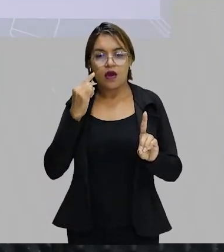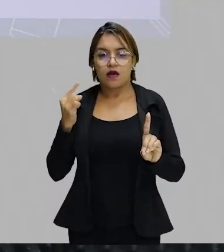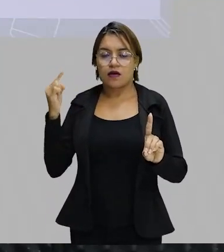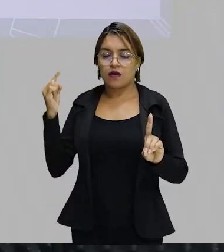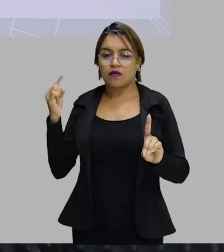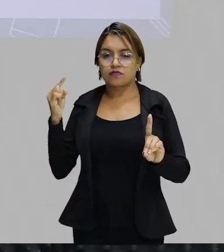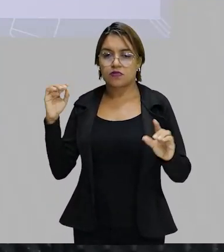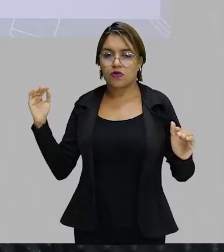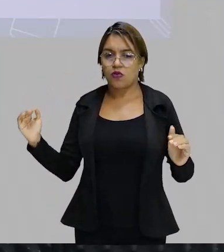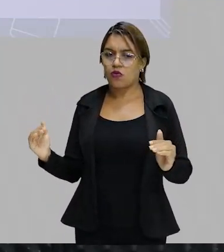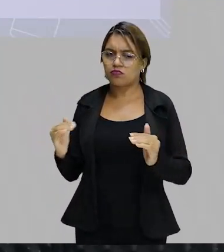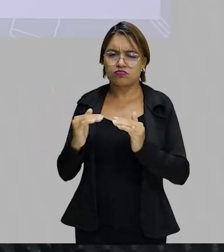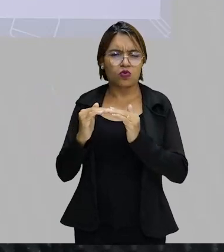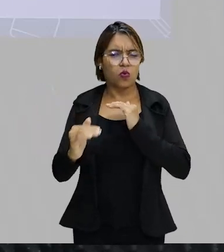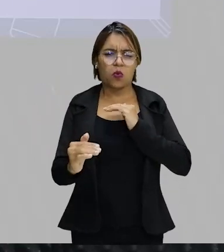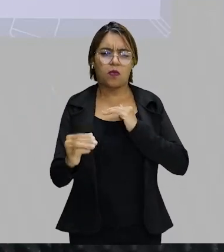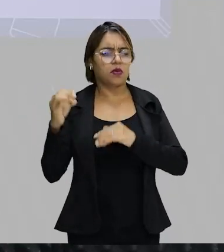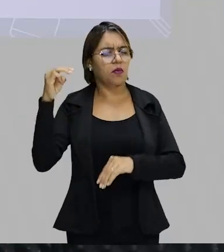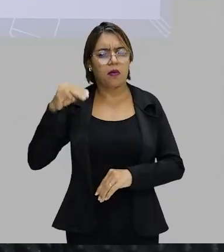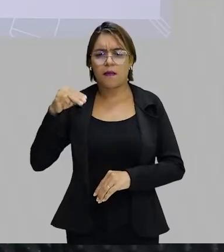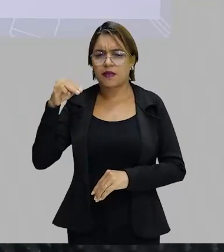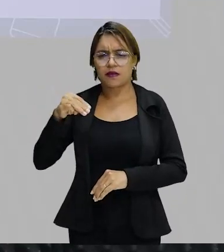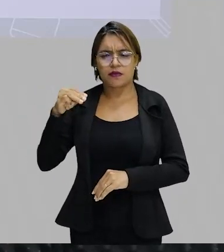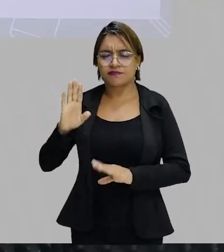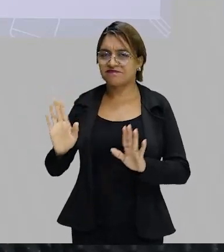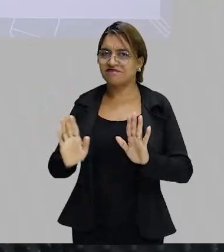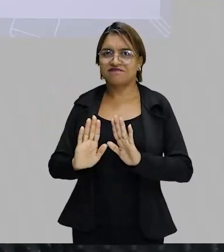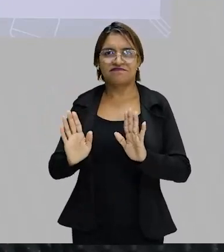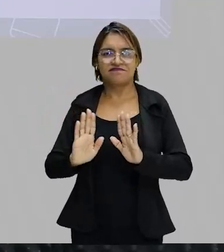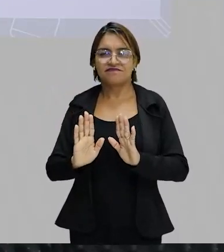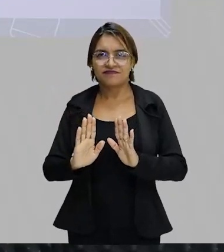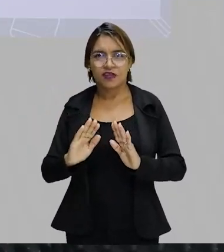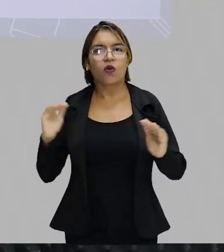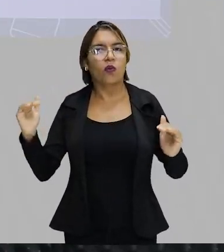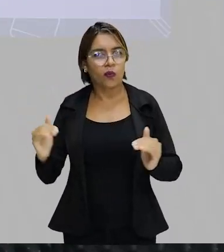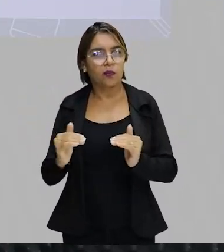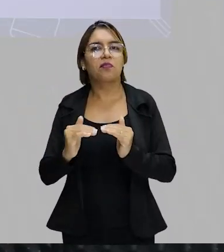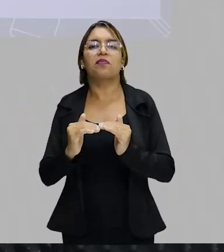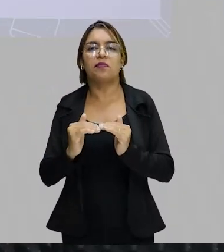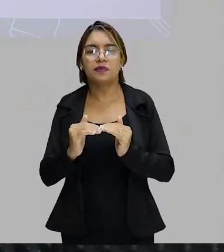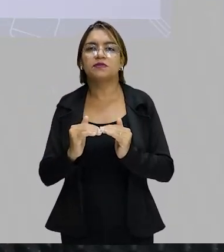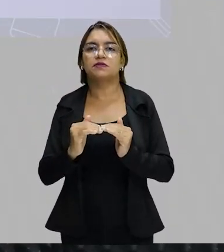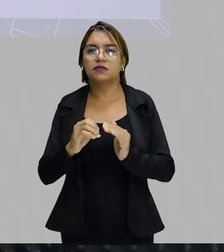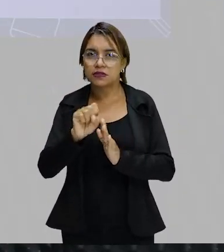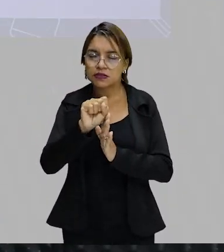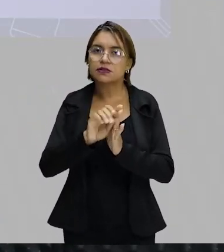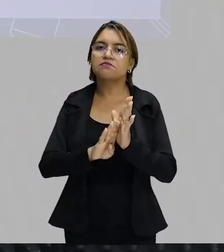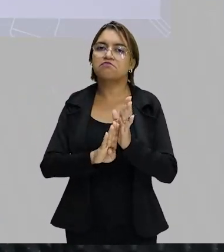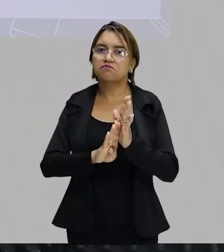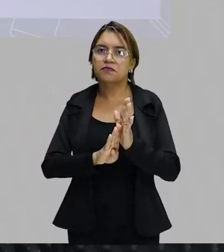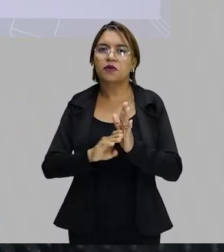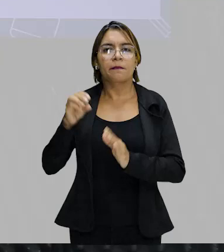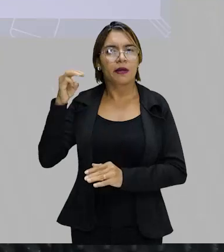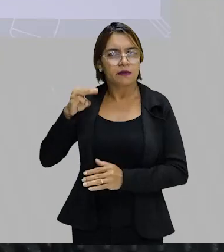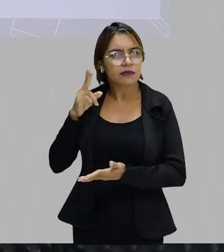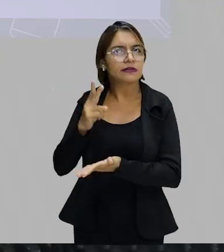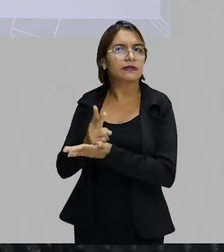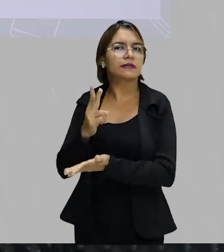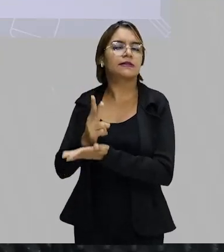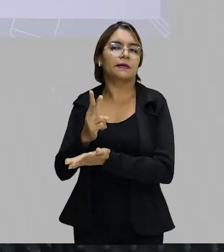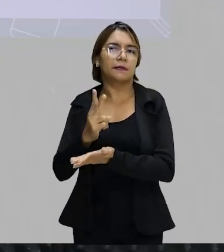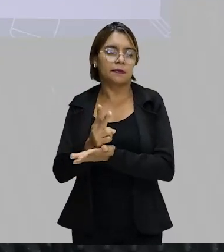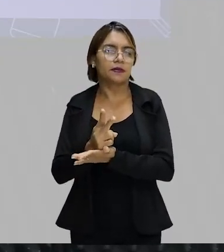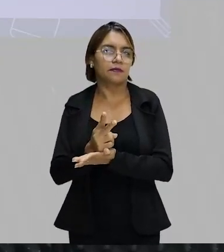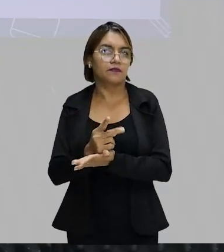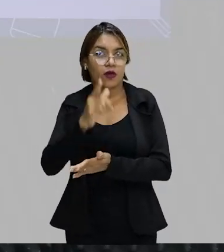matemática? Piorou. Ela está comprometida com a linguagem simbólica matemática o tempo inteiro. A